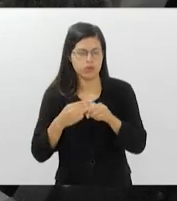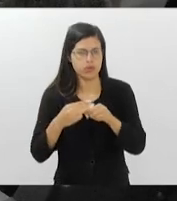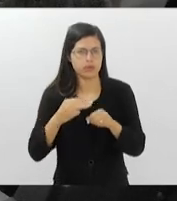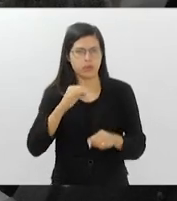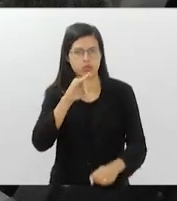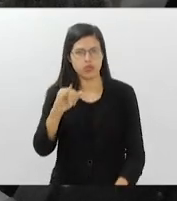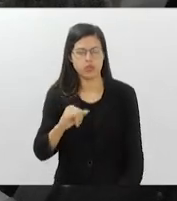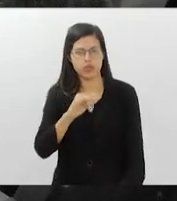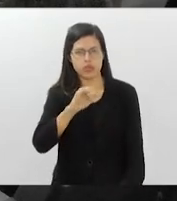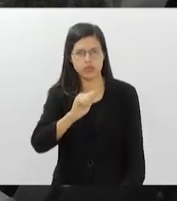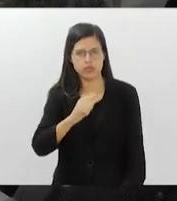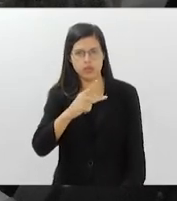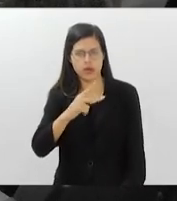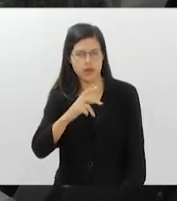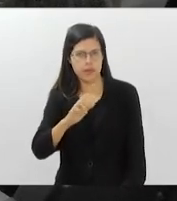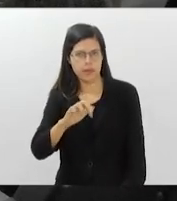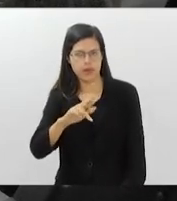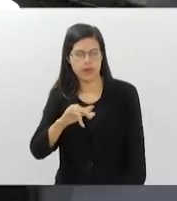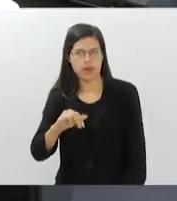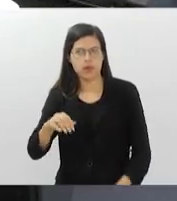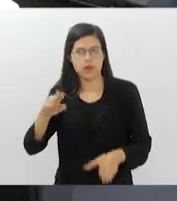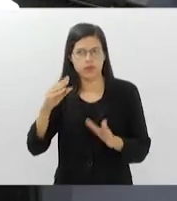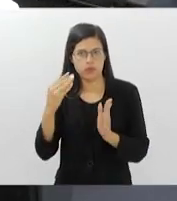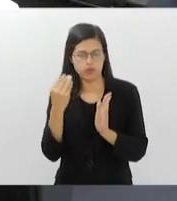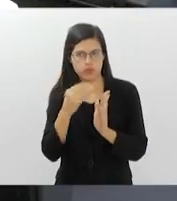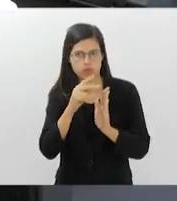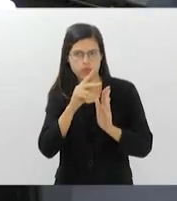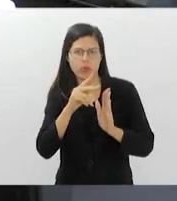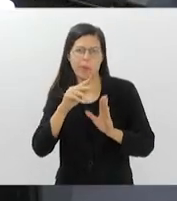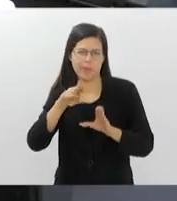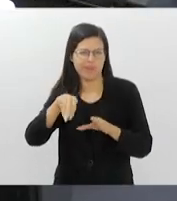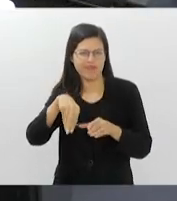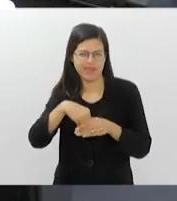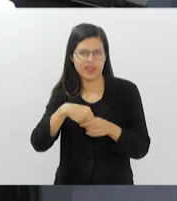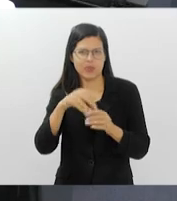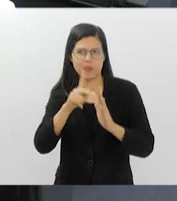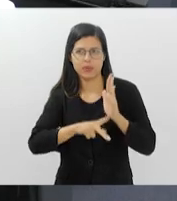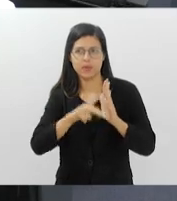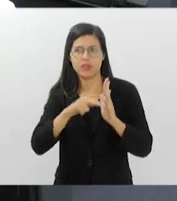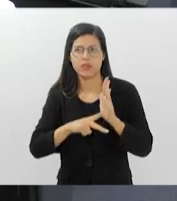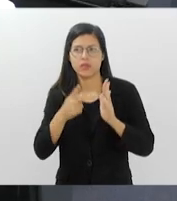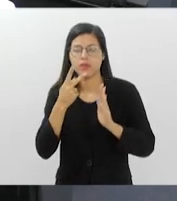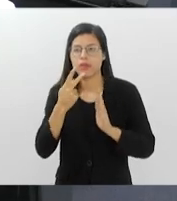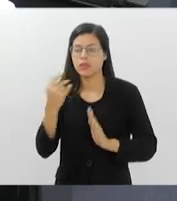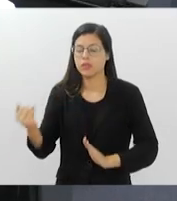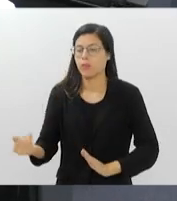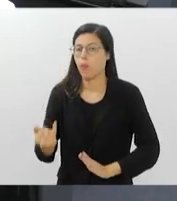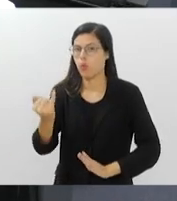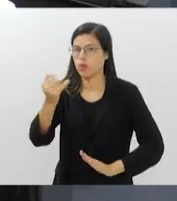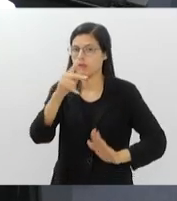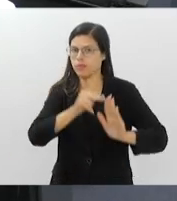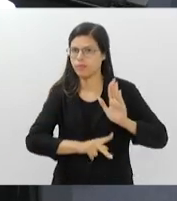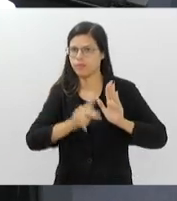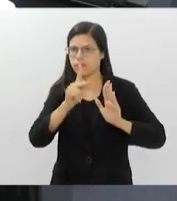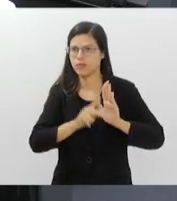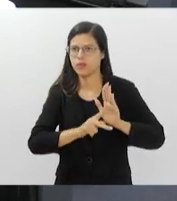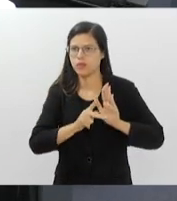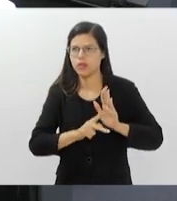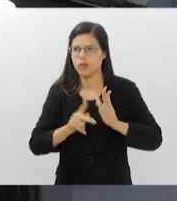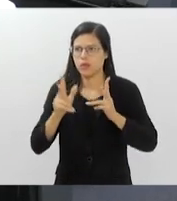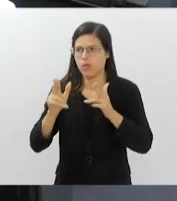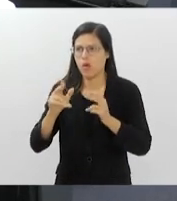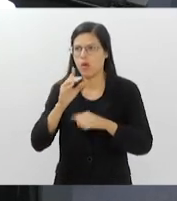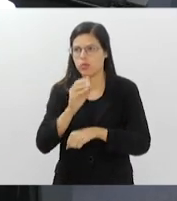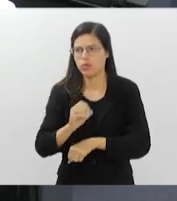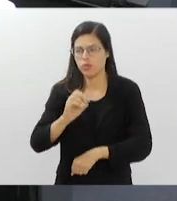né Estou incluindo dentro do projeto né estou aqui para falar daimportância relevância desse projeto assim como a a Dra